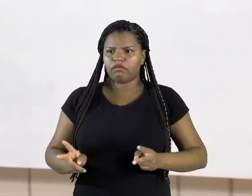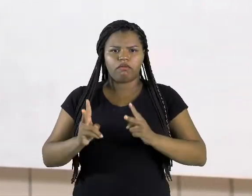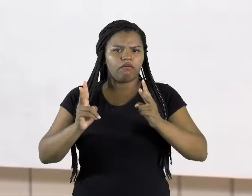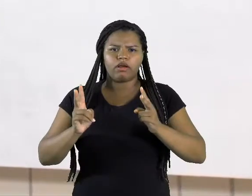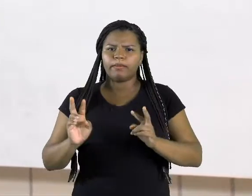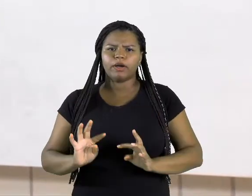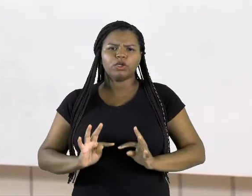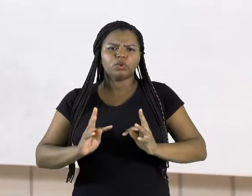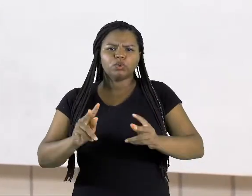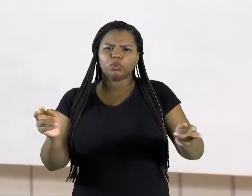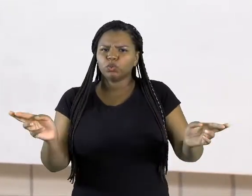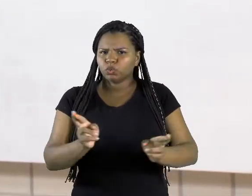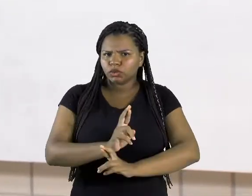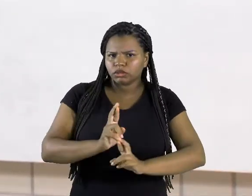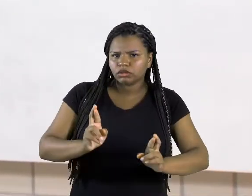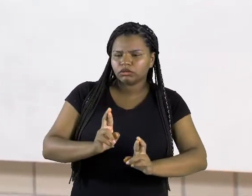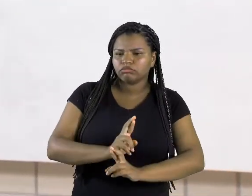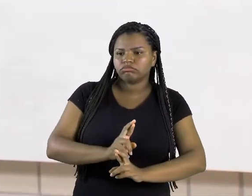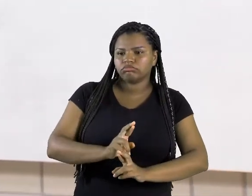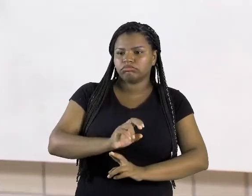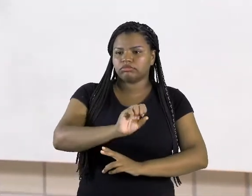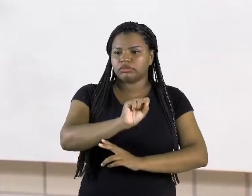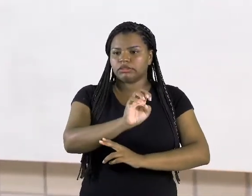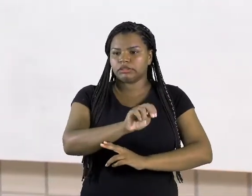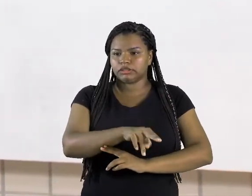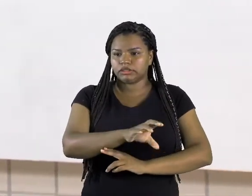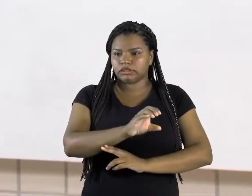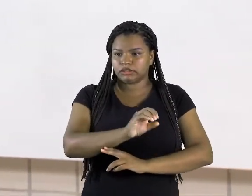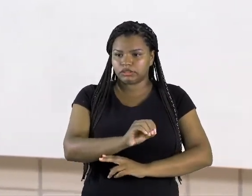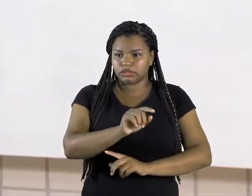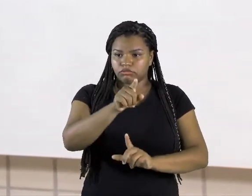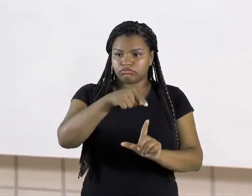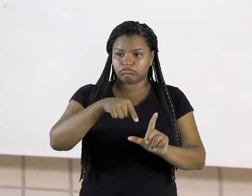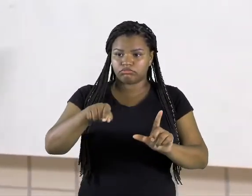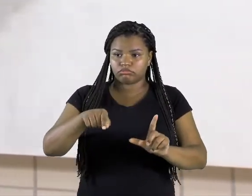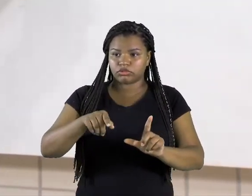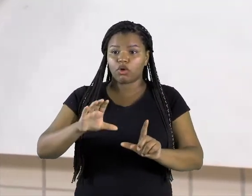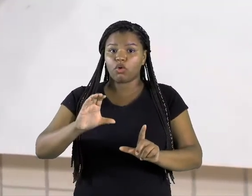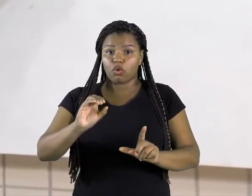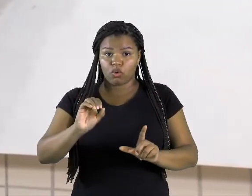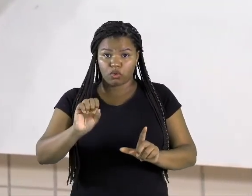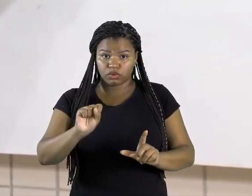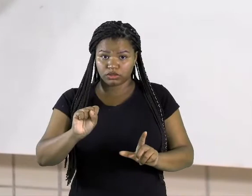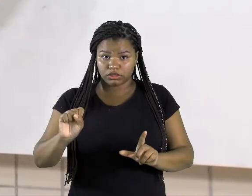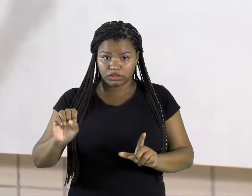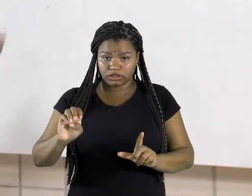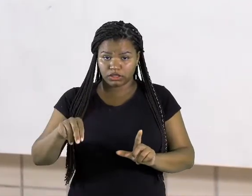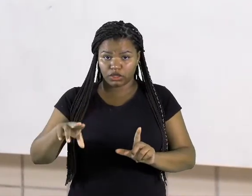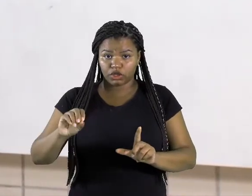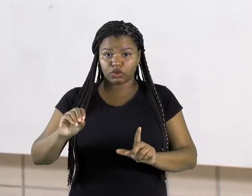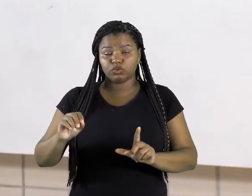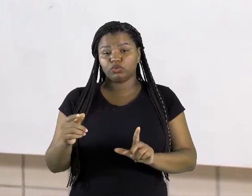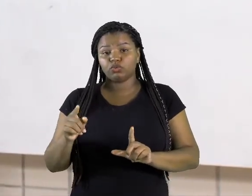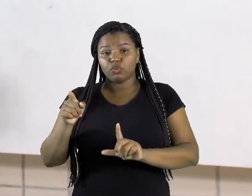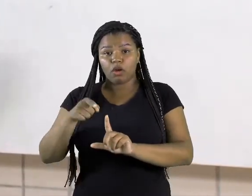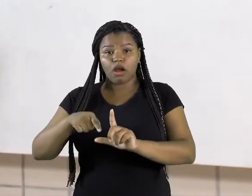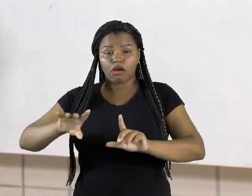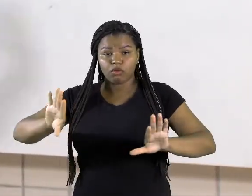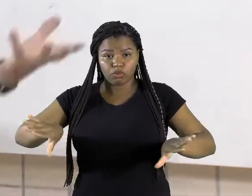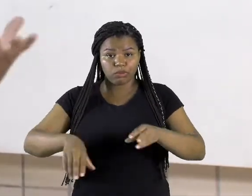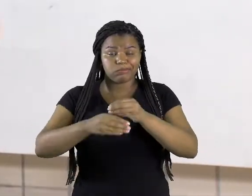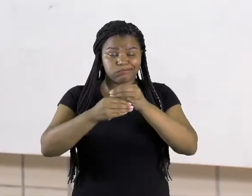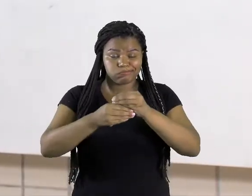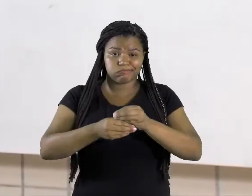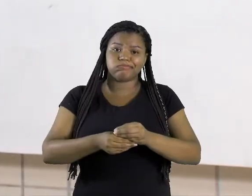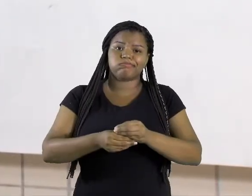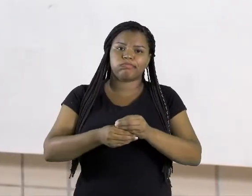relações, sempre o seno de um ângulo é o cosseno do ângulo complementar, ou